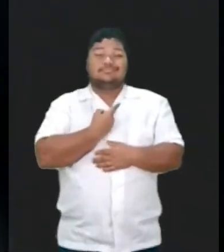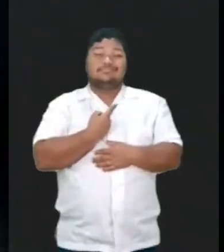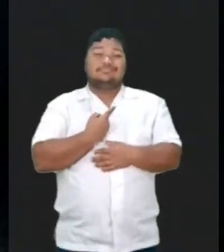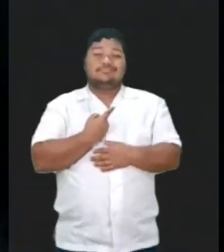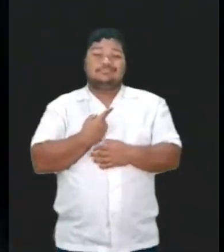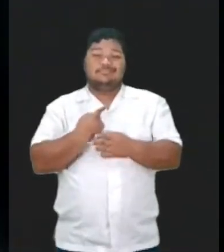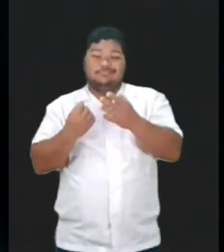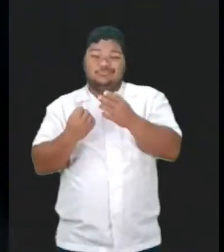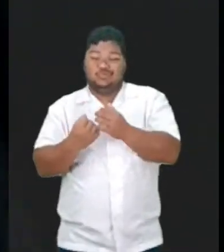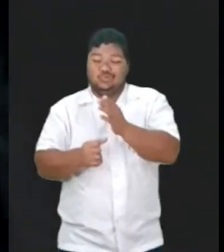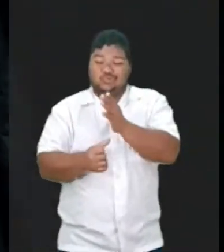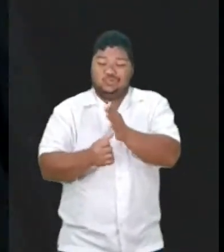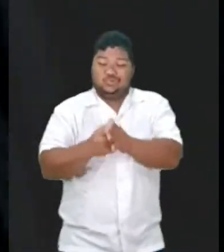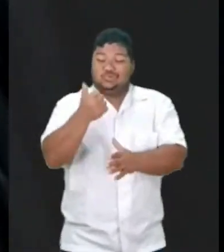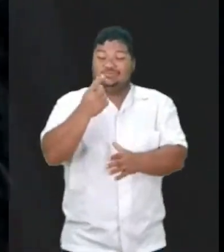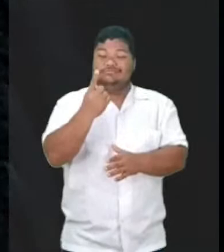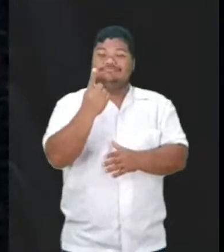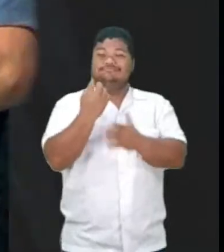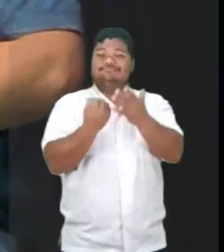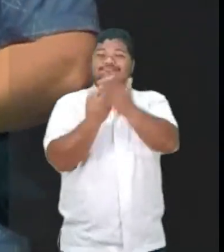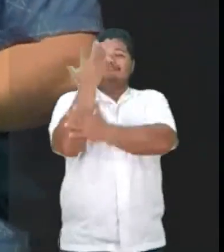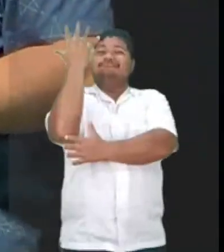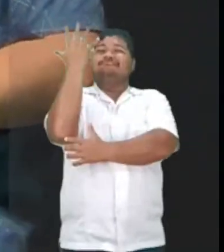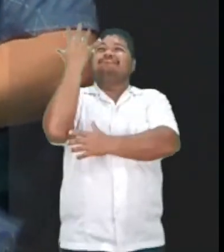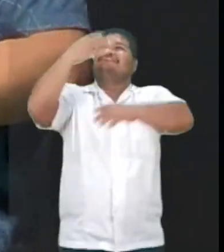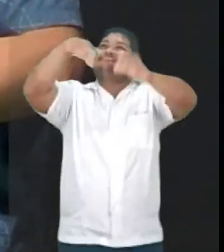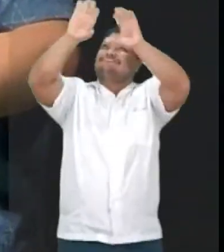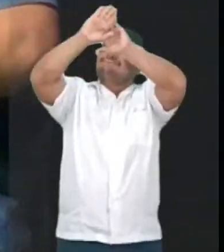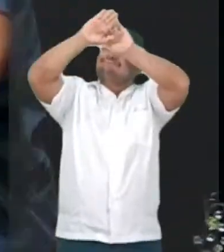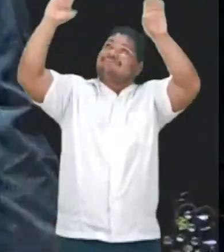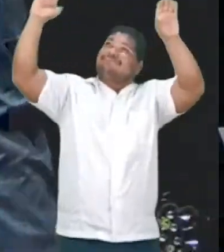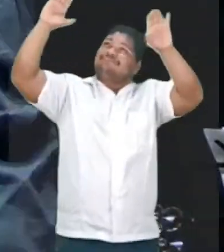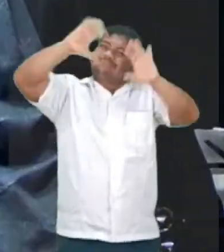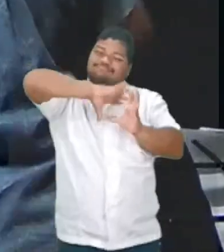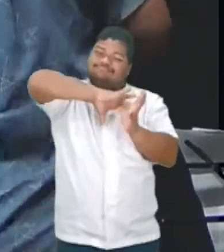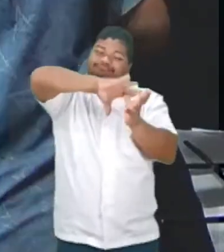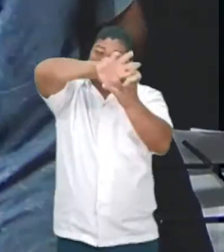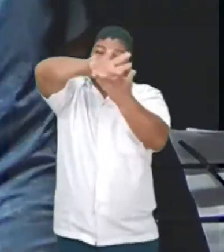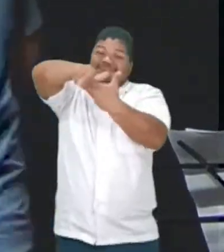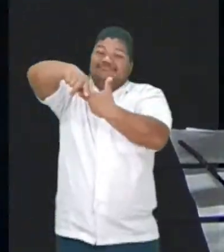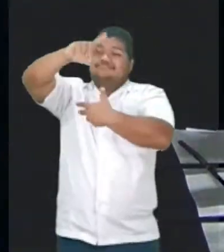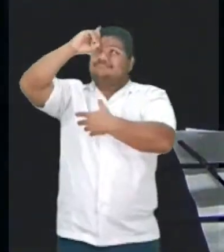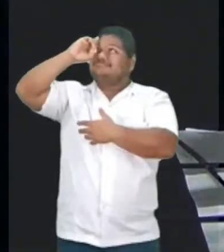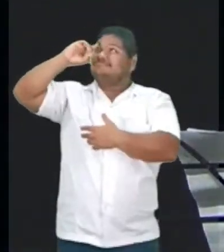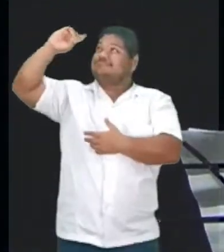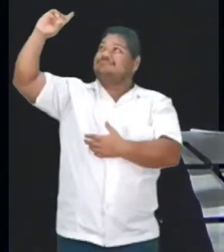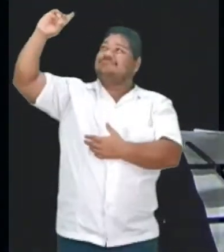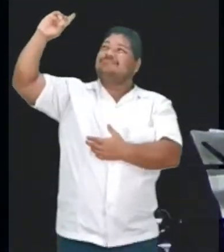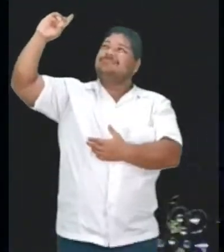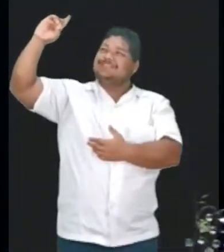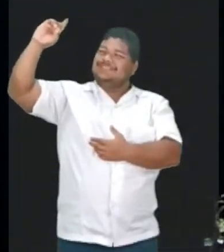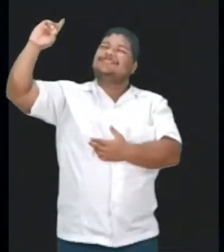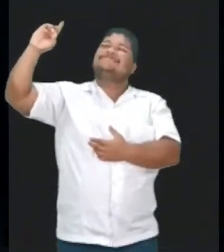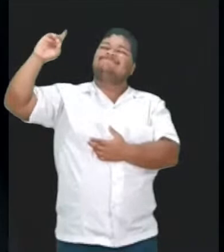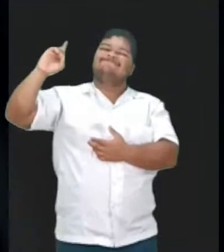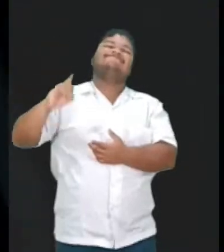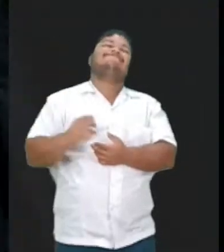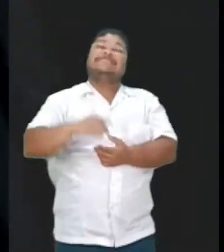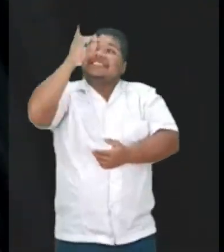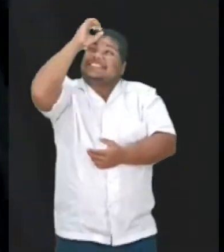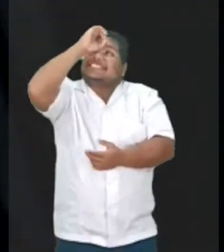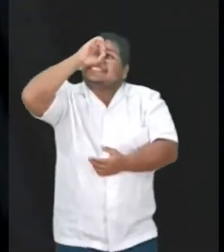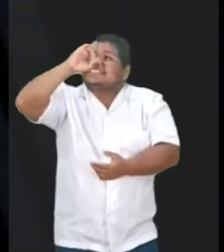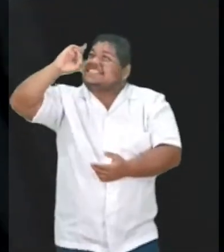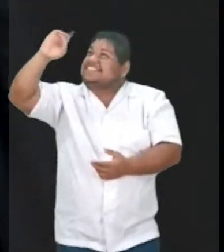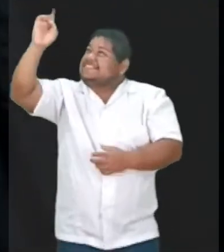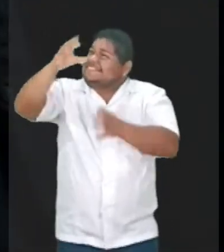um Criador, que criou os céus e a terra. Esse Deus é grande. Você tem